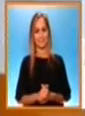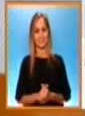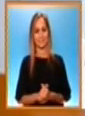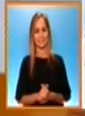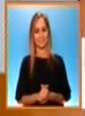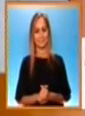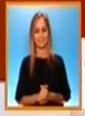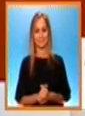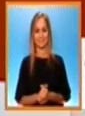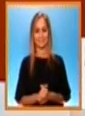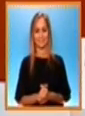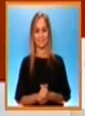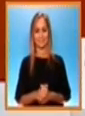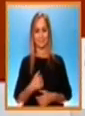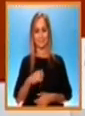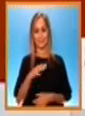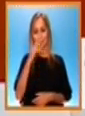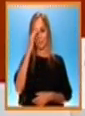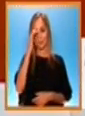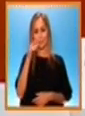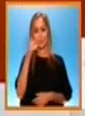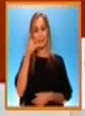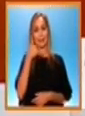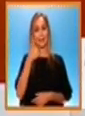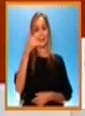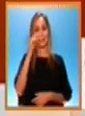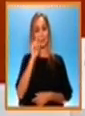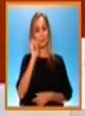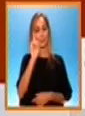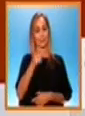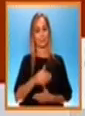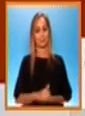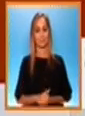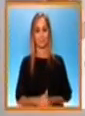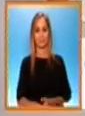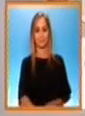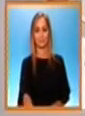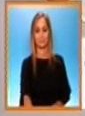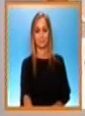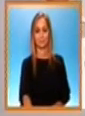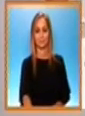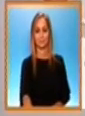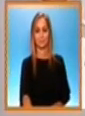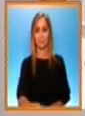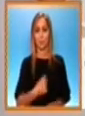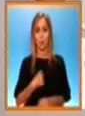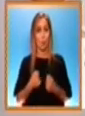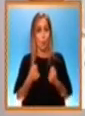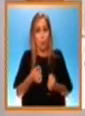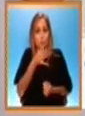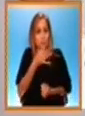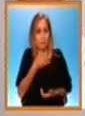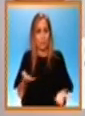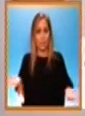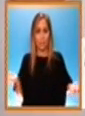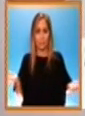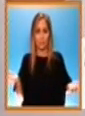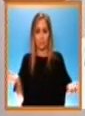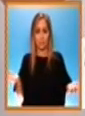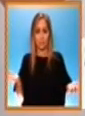Olá, Nuno! Olá! Eu já calculava que vocês iam fazer uma... Não, é só porque... É que assim eu consigo falar. É isso, Nuno! Muito